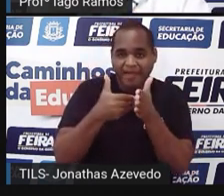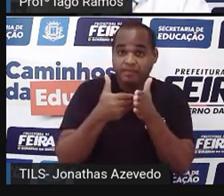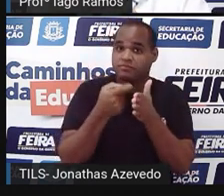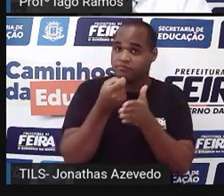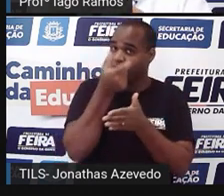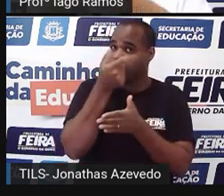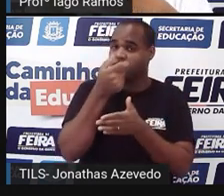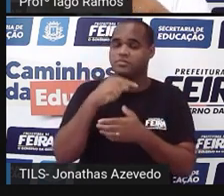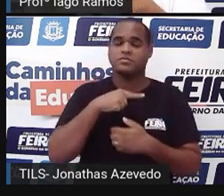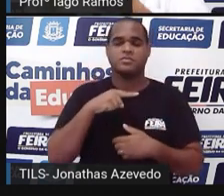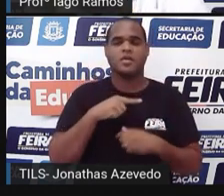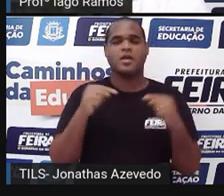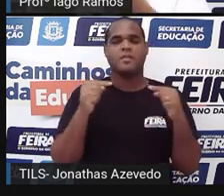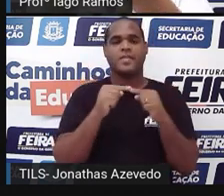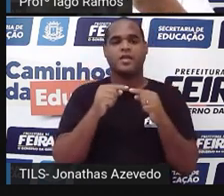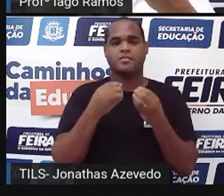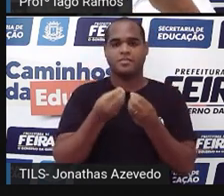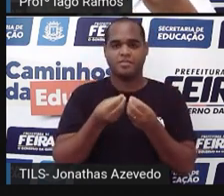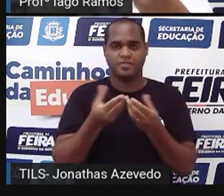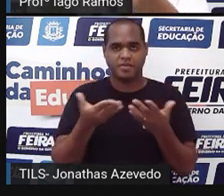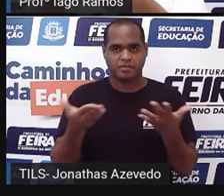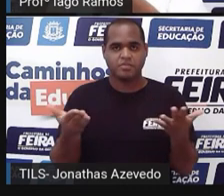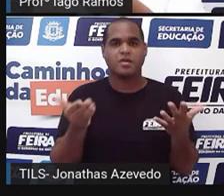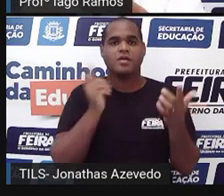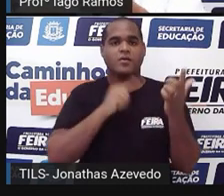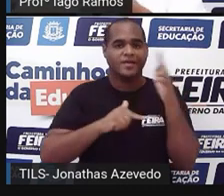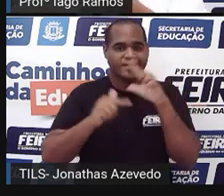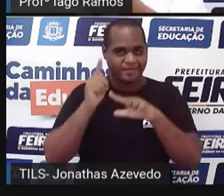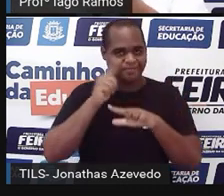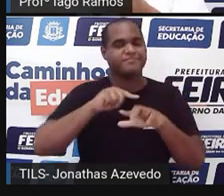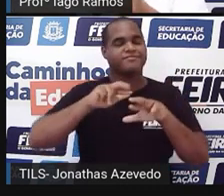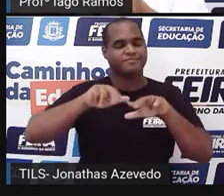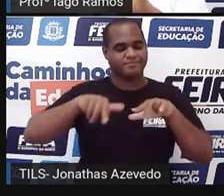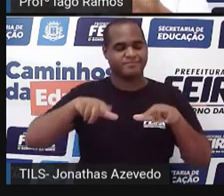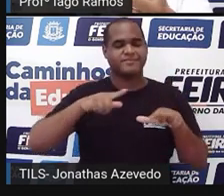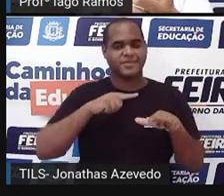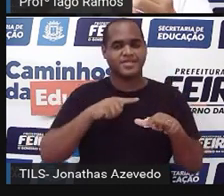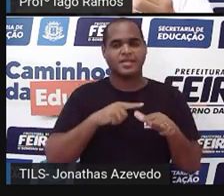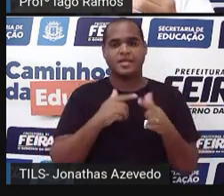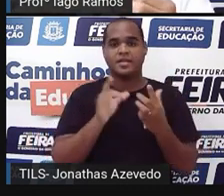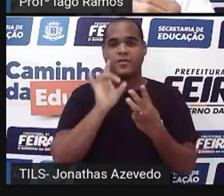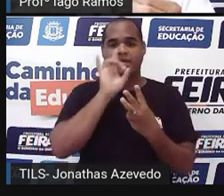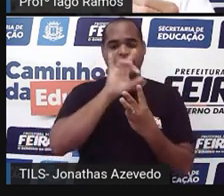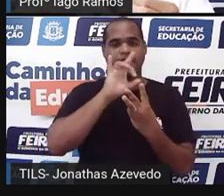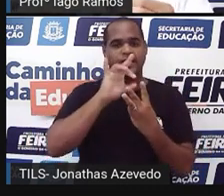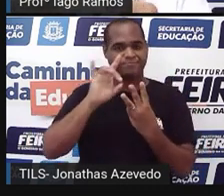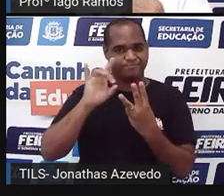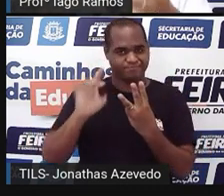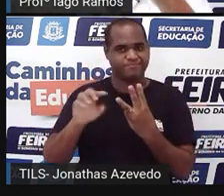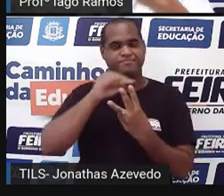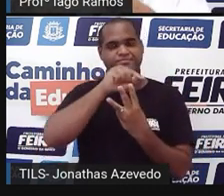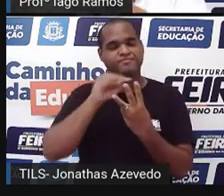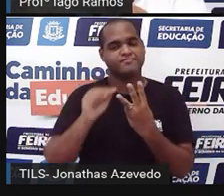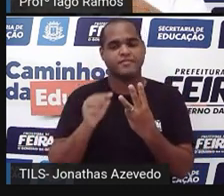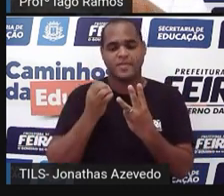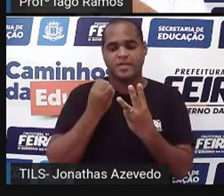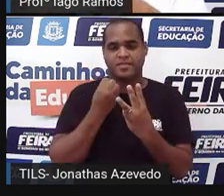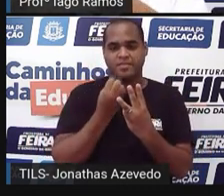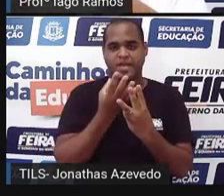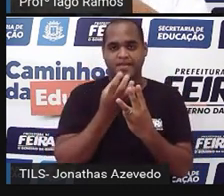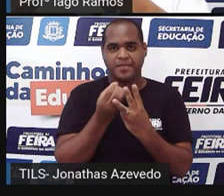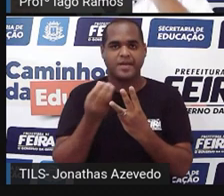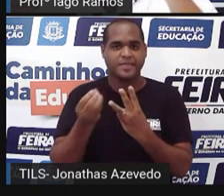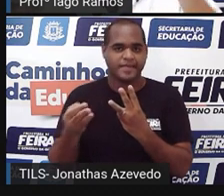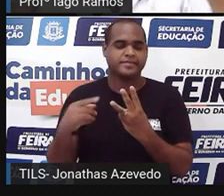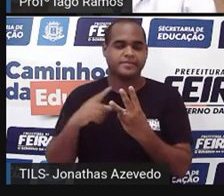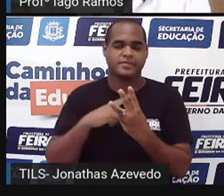né de uma distribuição que está sendo feita para cada unidade ali e é como se essa nota